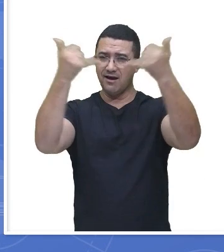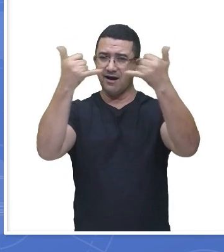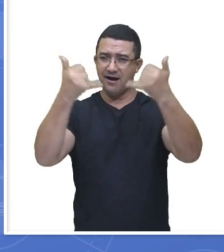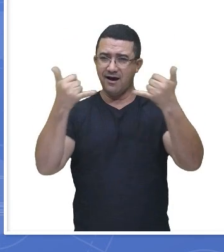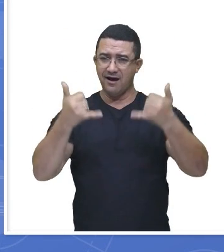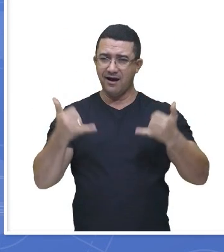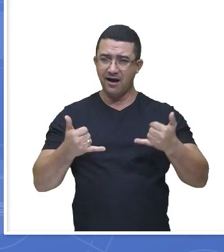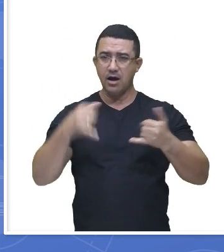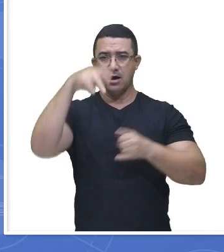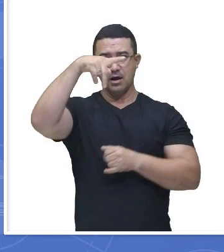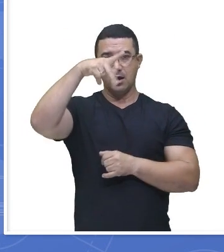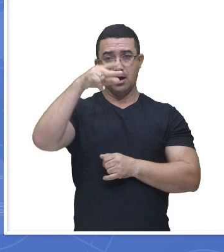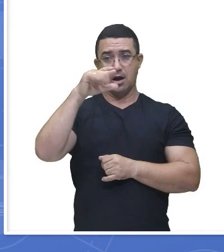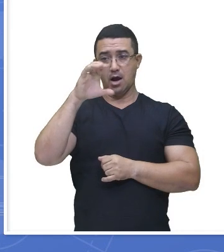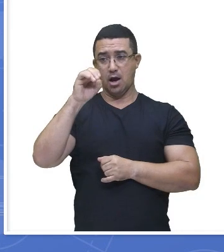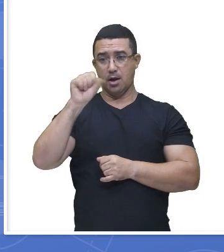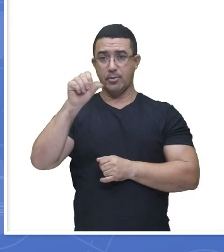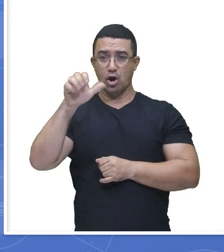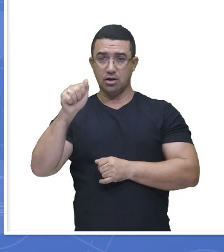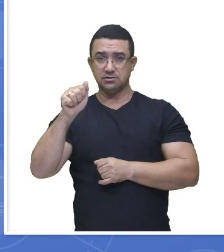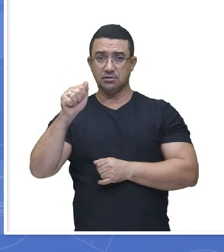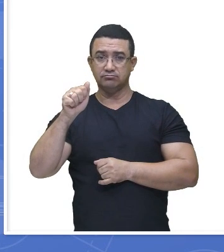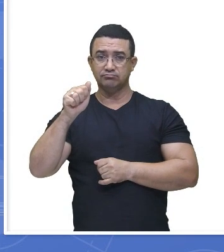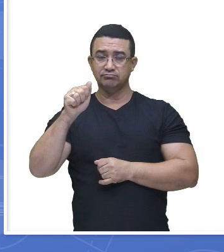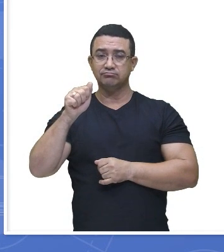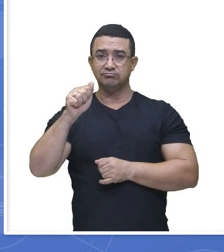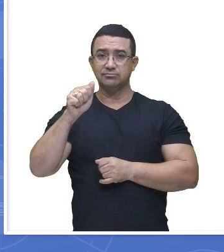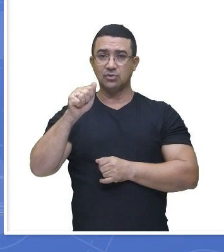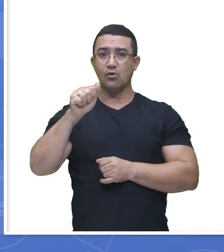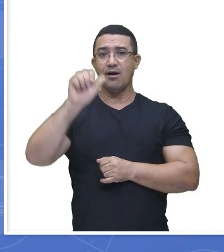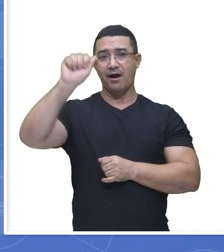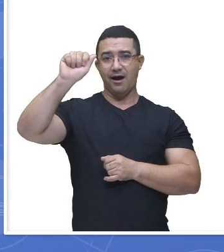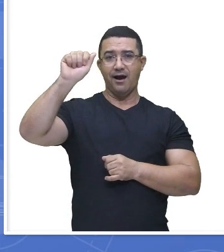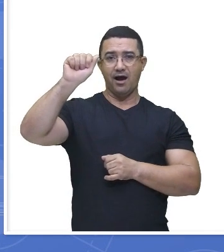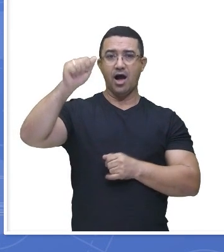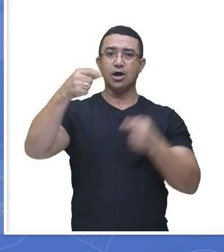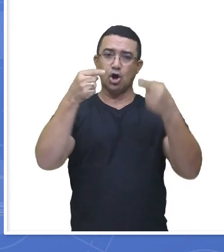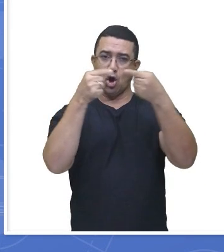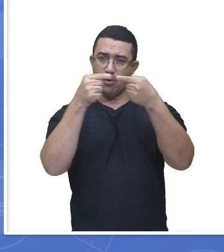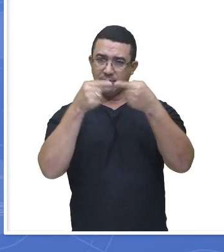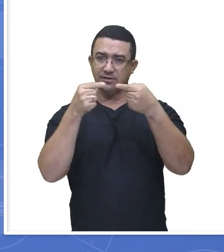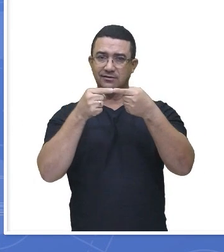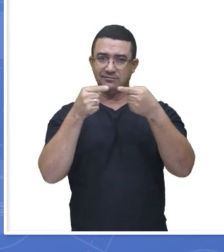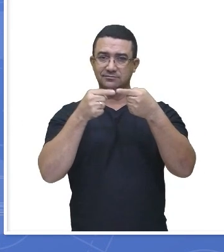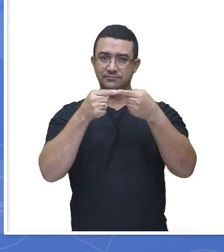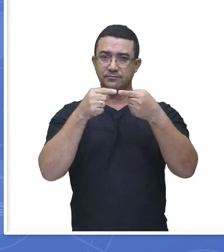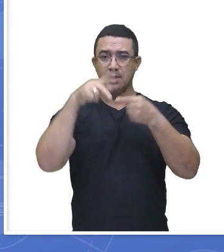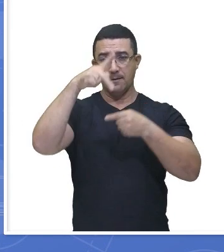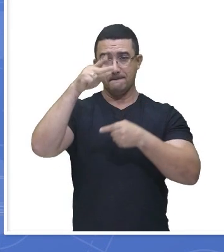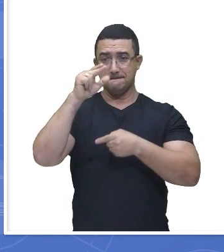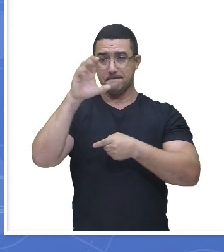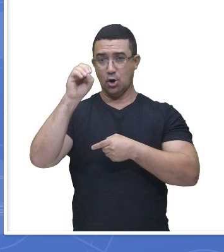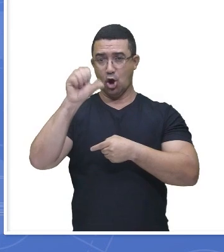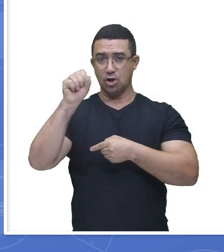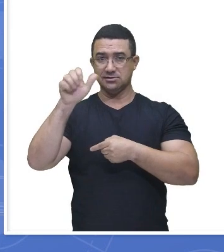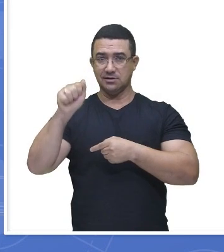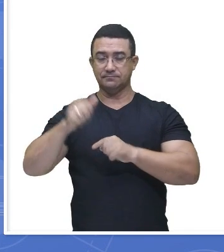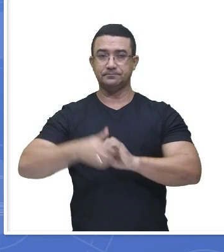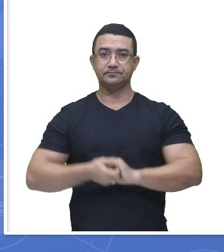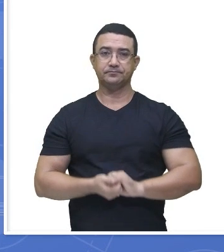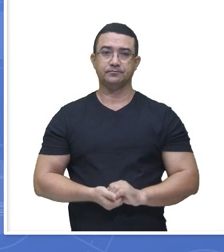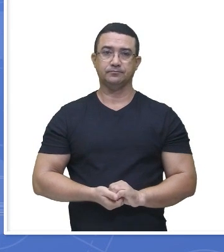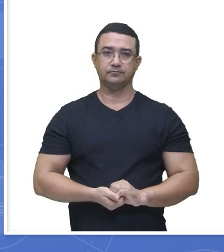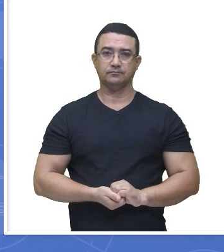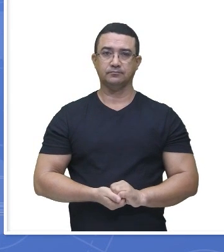contínua, né? Então, digamos, o 3 vai ficar aqui, letra A. E aí você continua, né? Vamos ler a segunda coluna, que é melhor